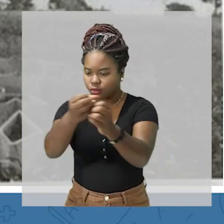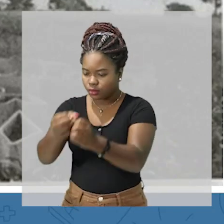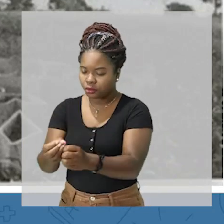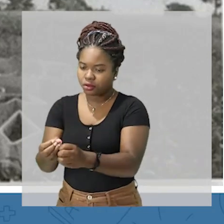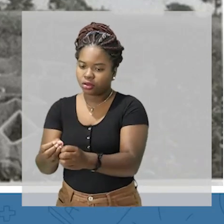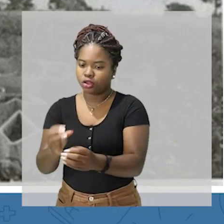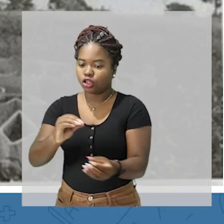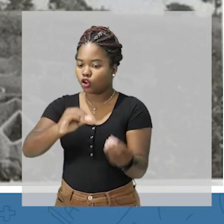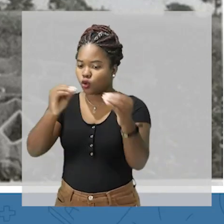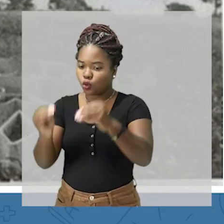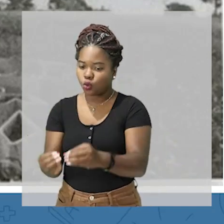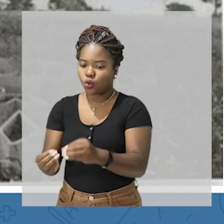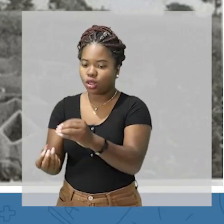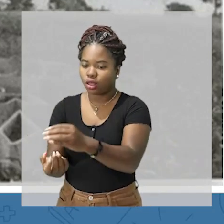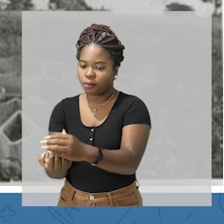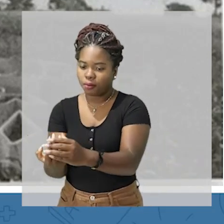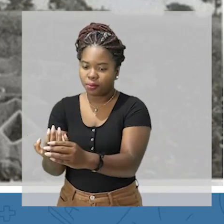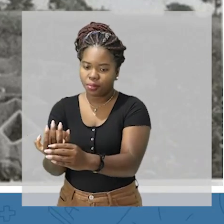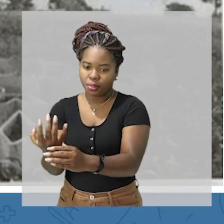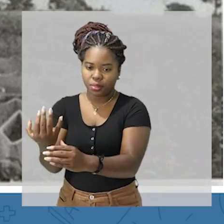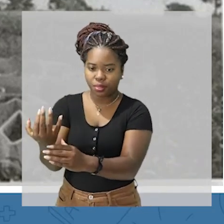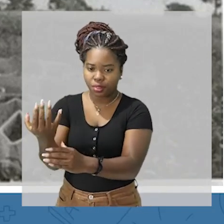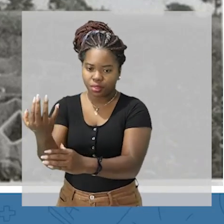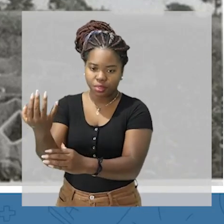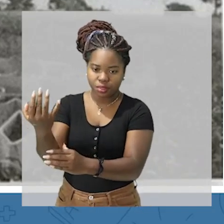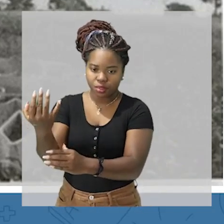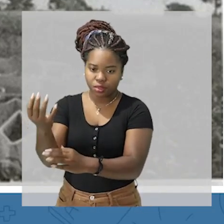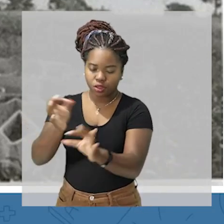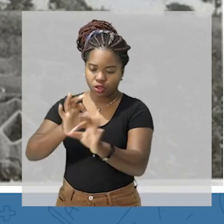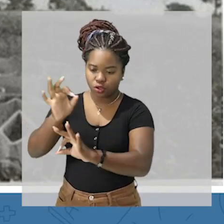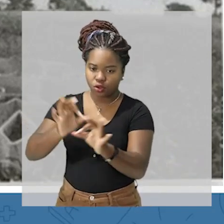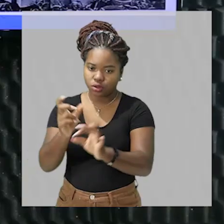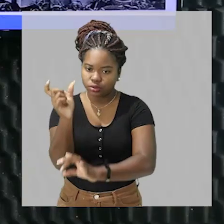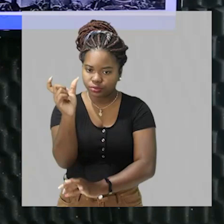dessas letras e montar palavras e colocar dentro